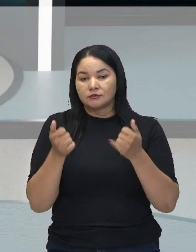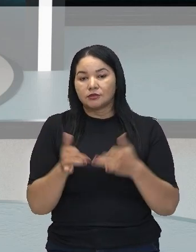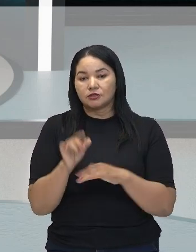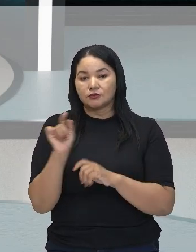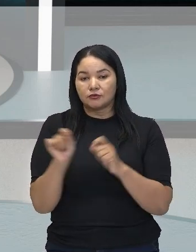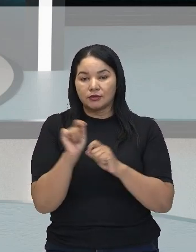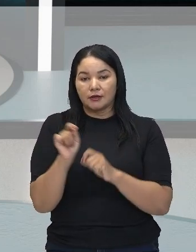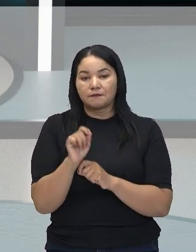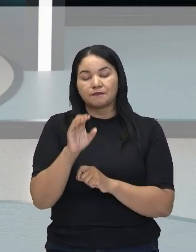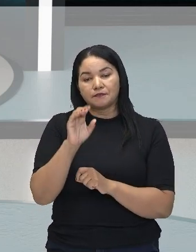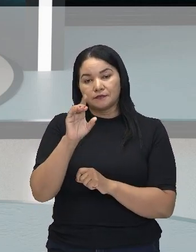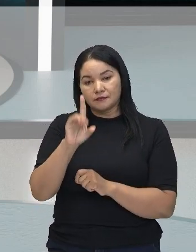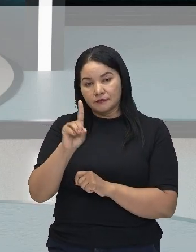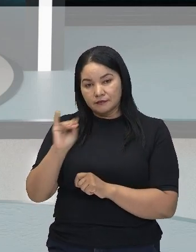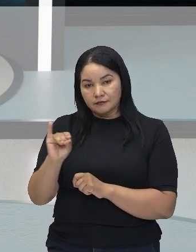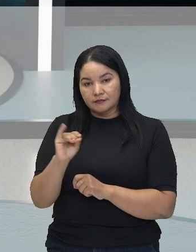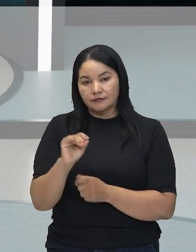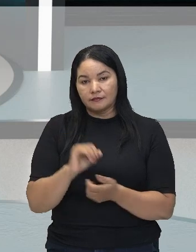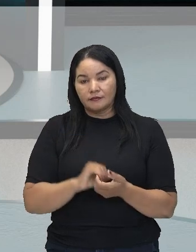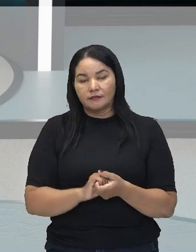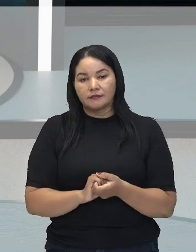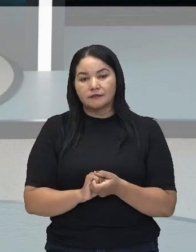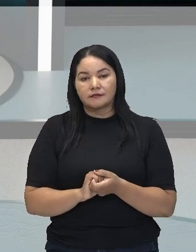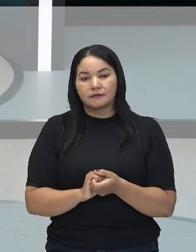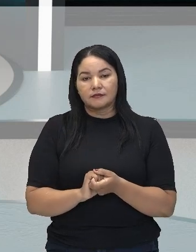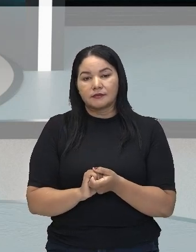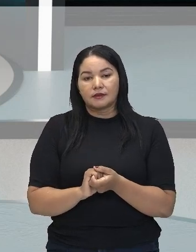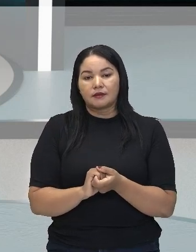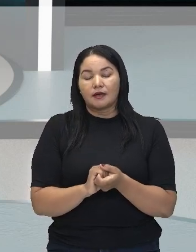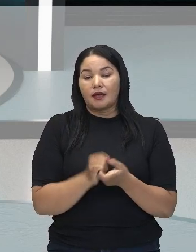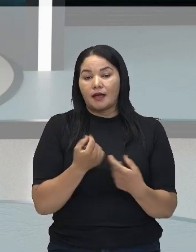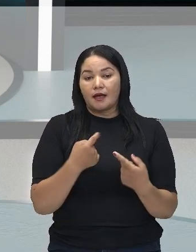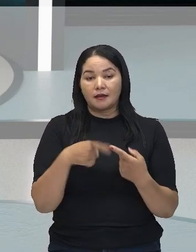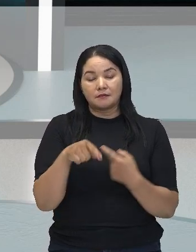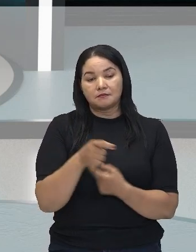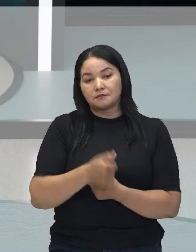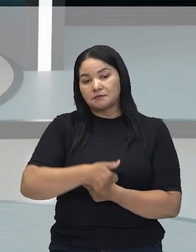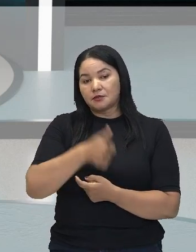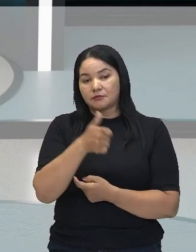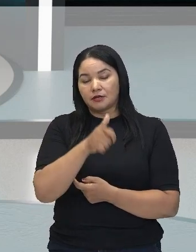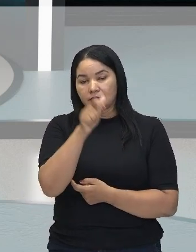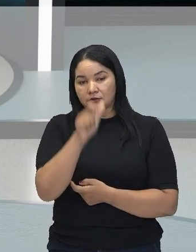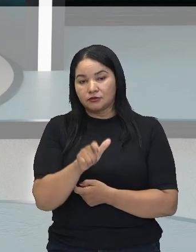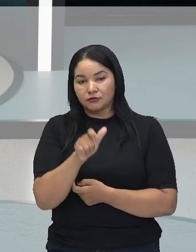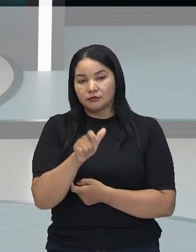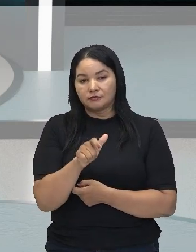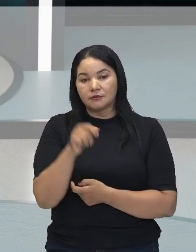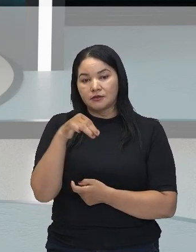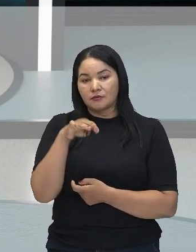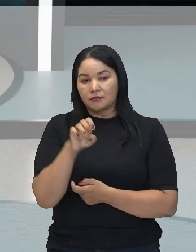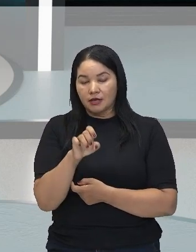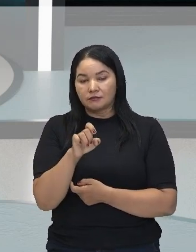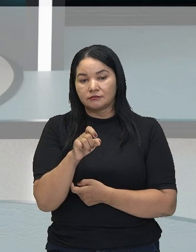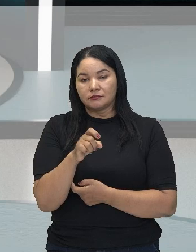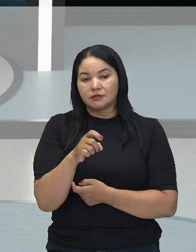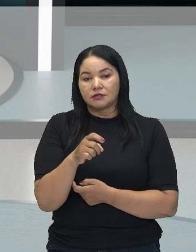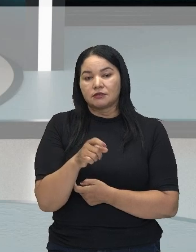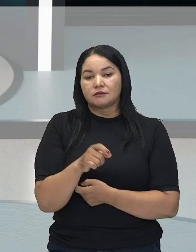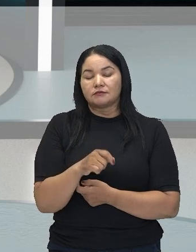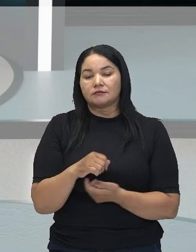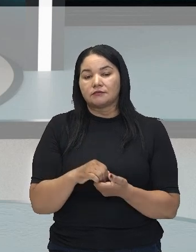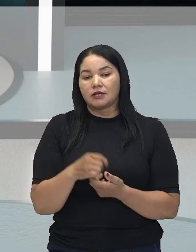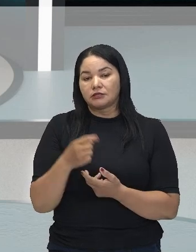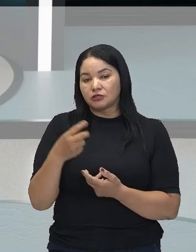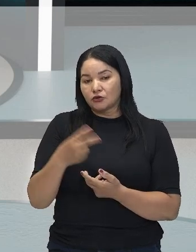complemento indireto, sim? Vamos lá, para yo, a primeira pessoa, me, para tu, te,